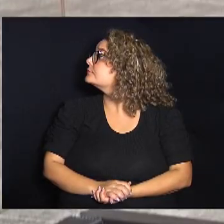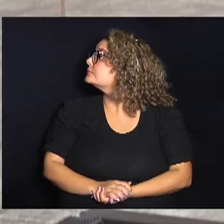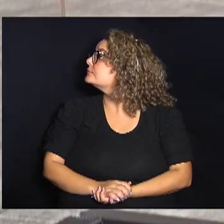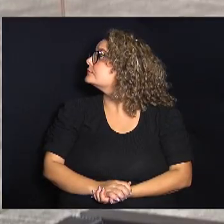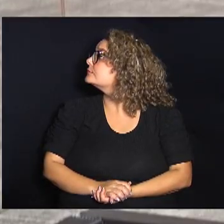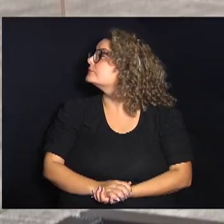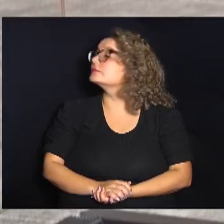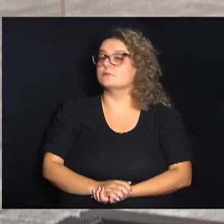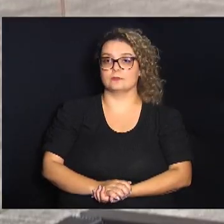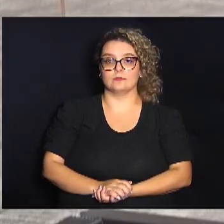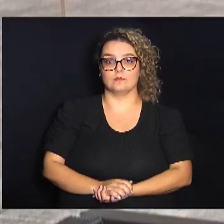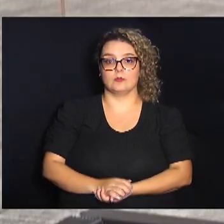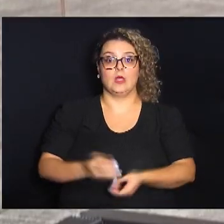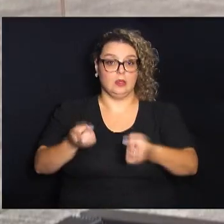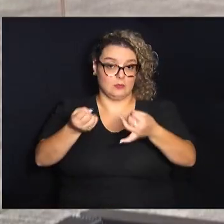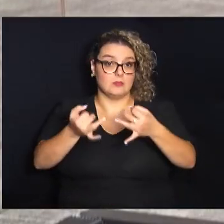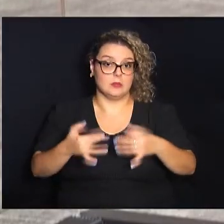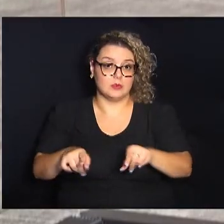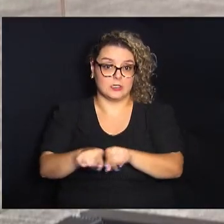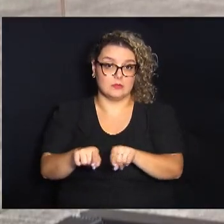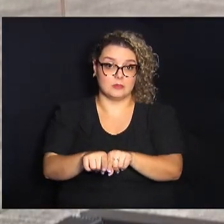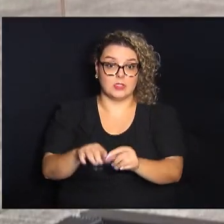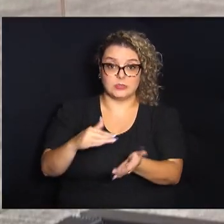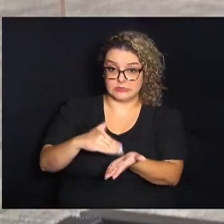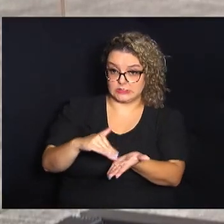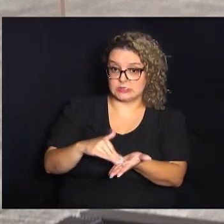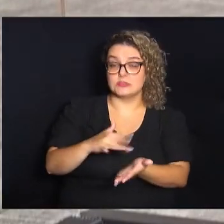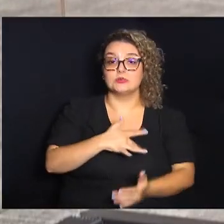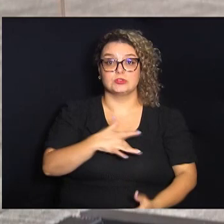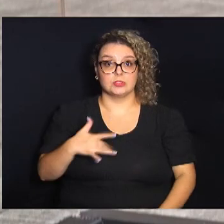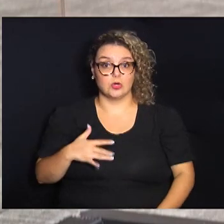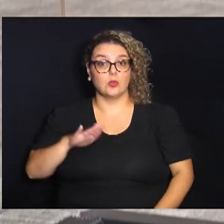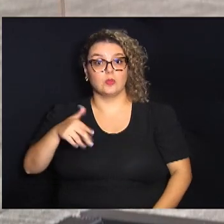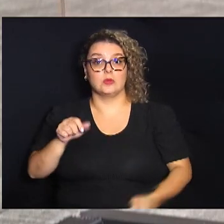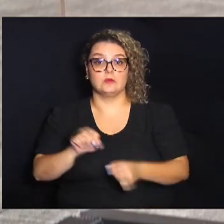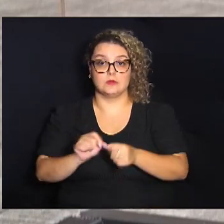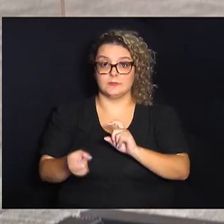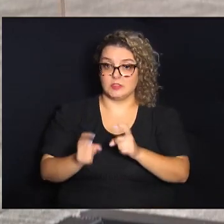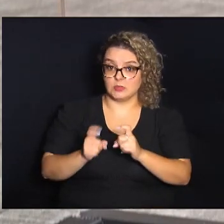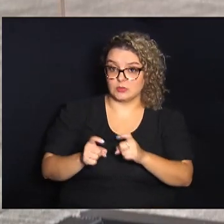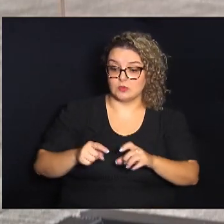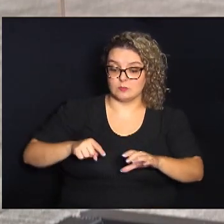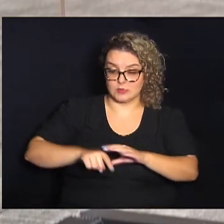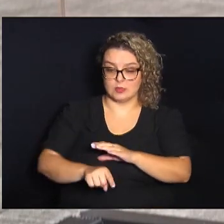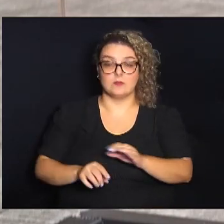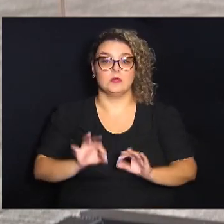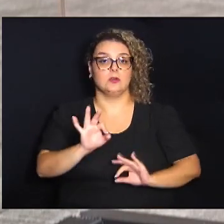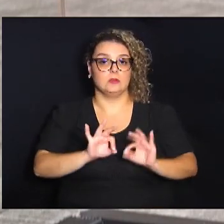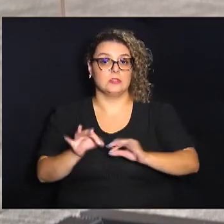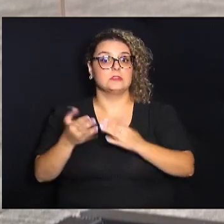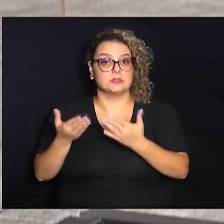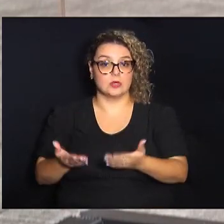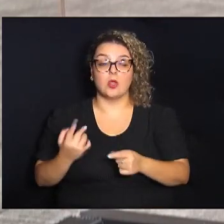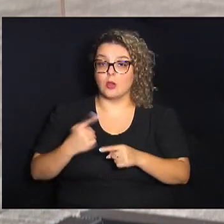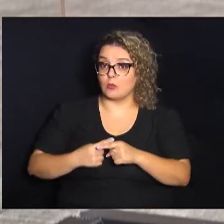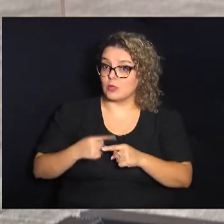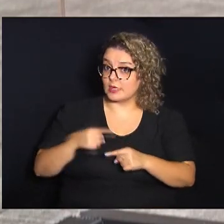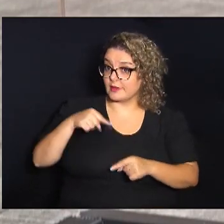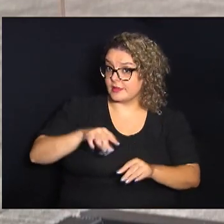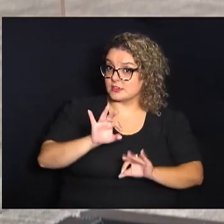Isso daí foi uma orientação até da Secretaria de Saúde, quando fizemos reuniões para estar avançando com esse projeto, porque esse